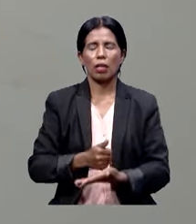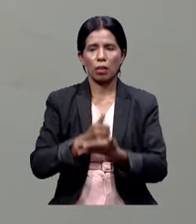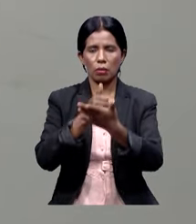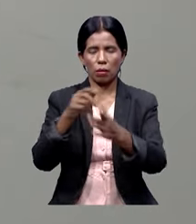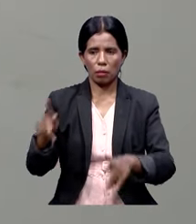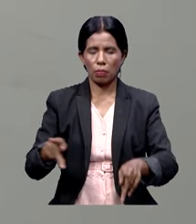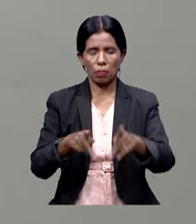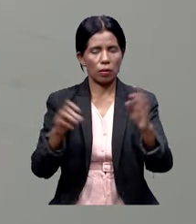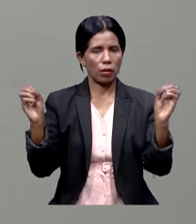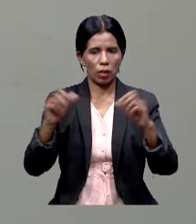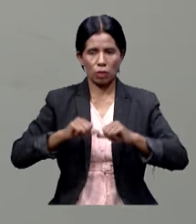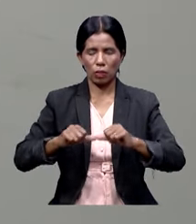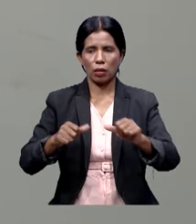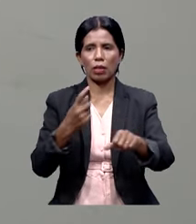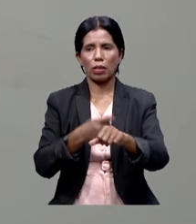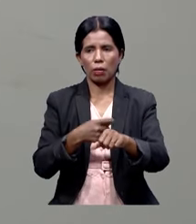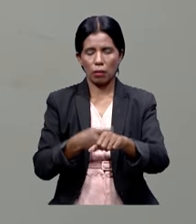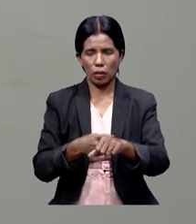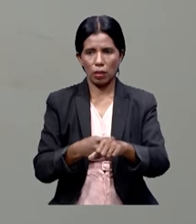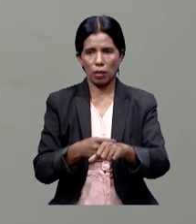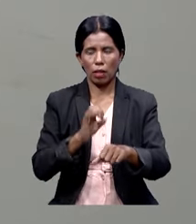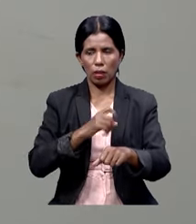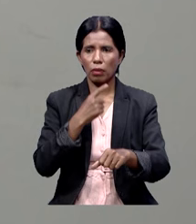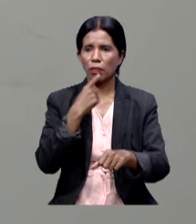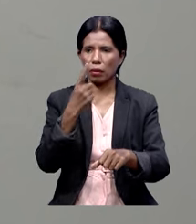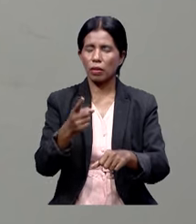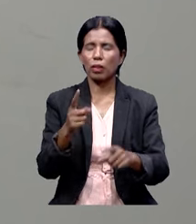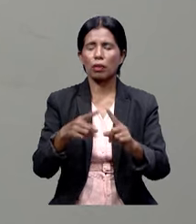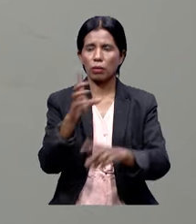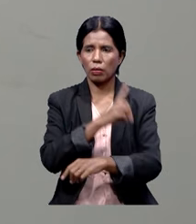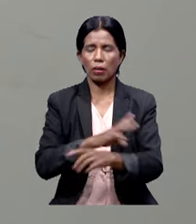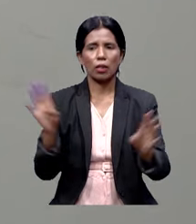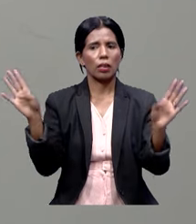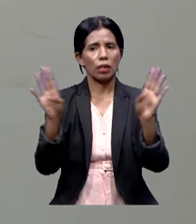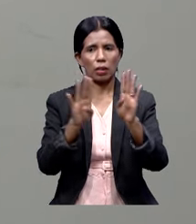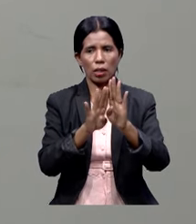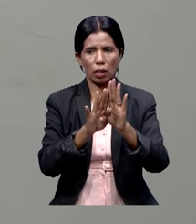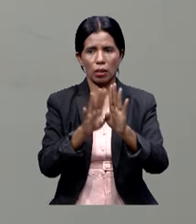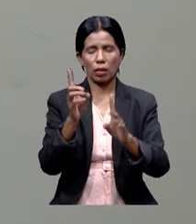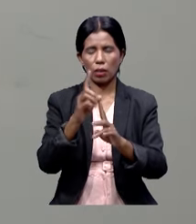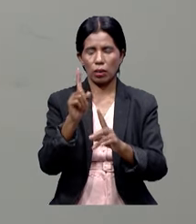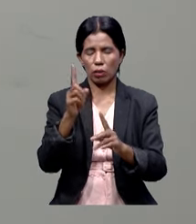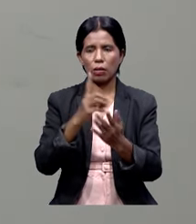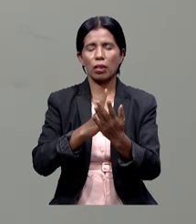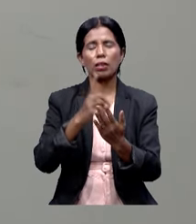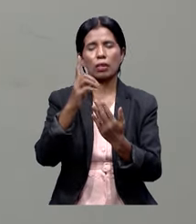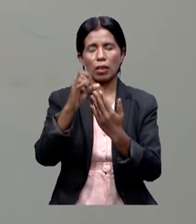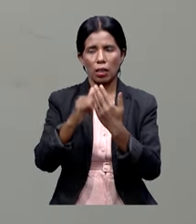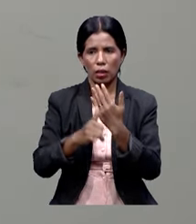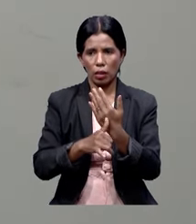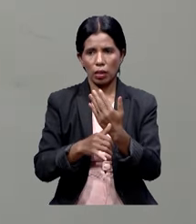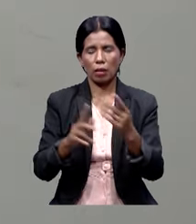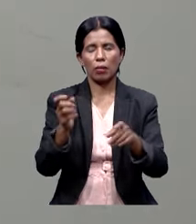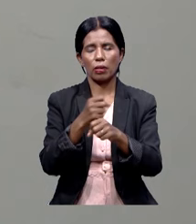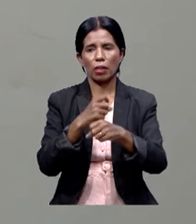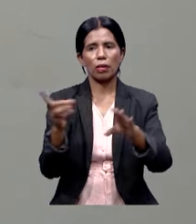público la la e tempo não vai dizer será de se hoje nita tá com outro se tá com outro dia 1 de janeiro até a data é mas tem halo documentos